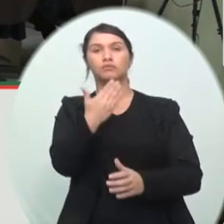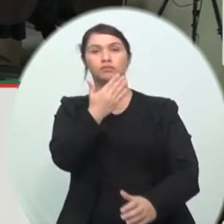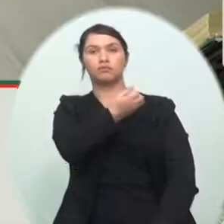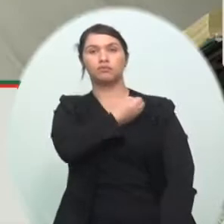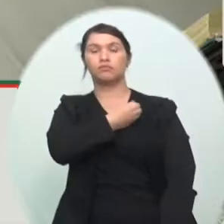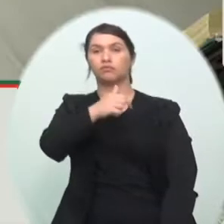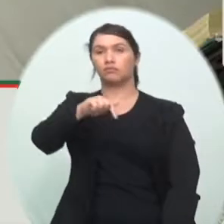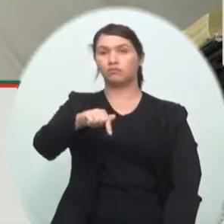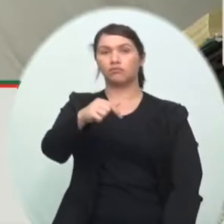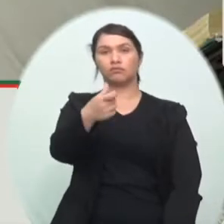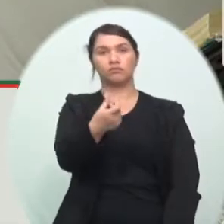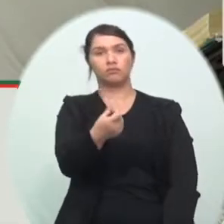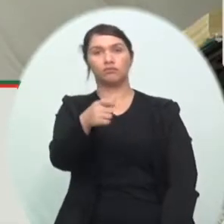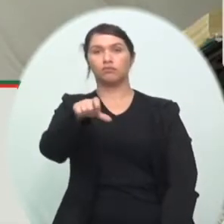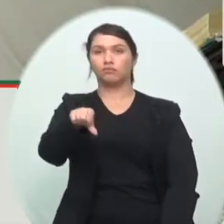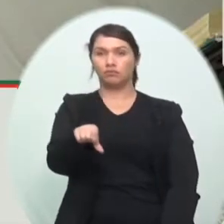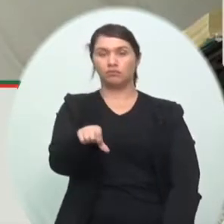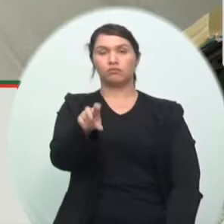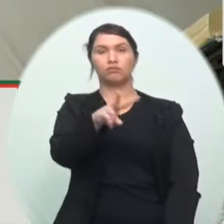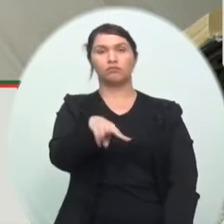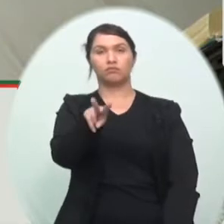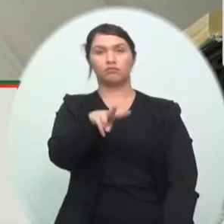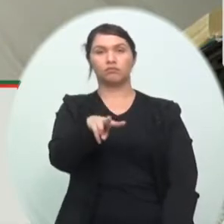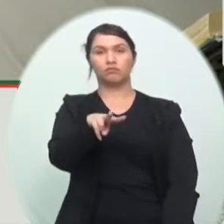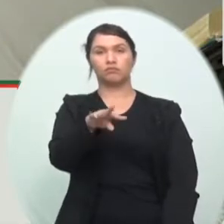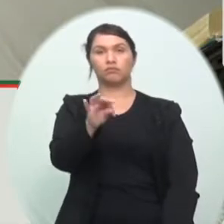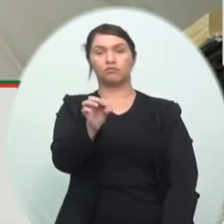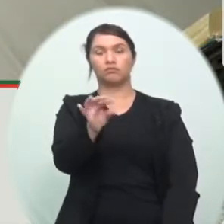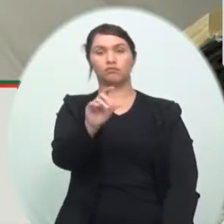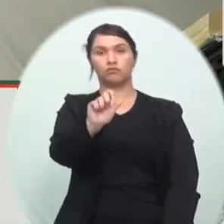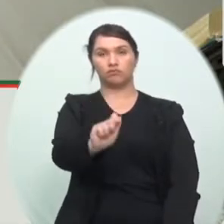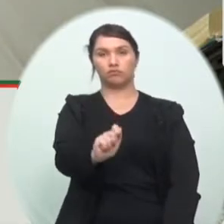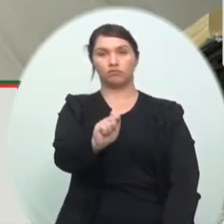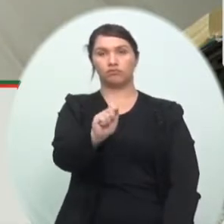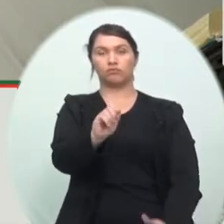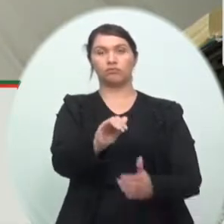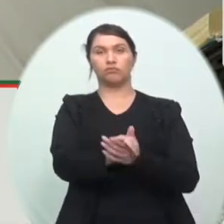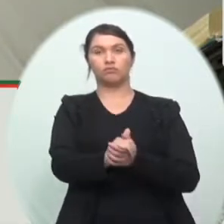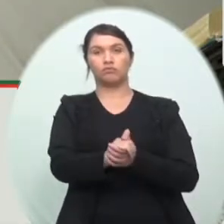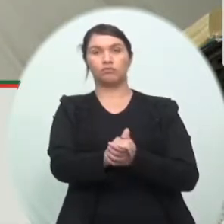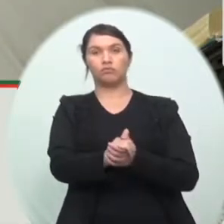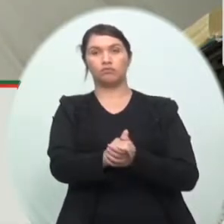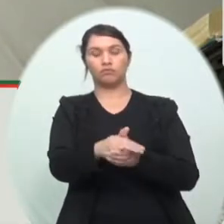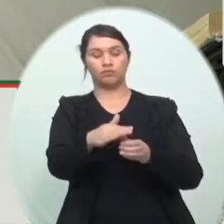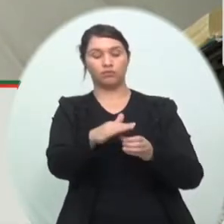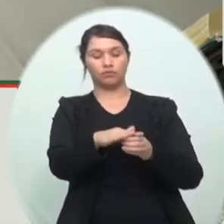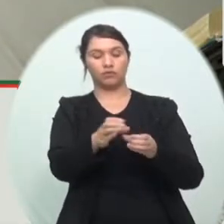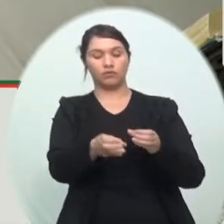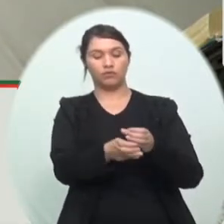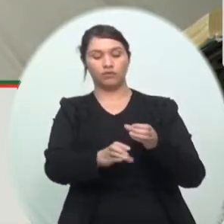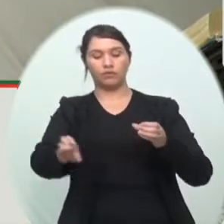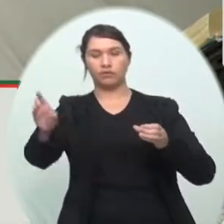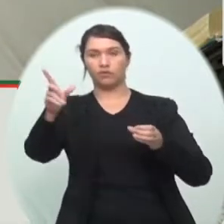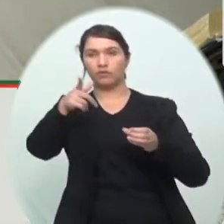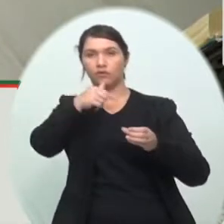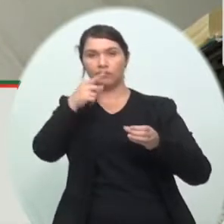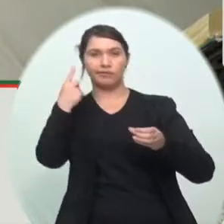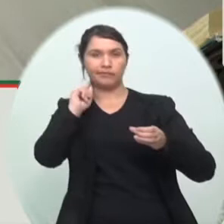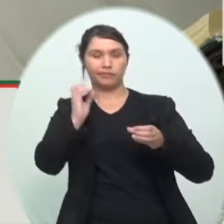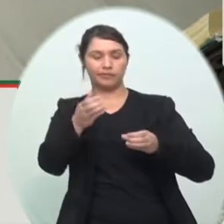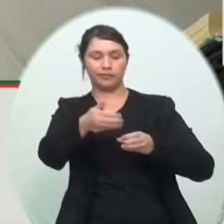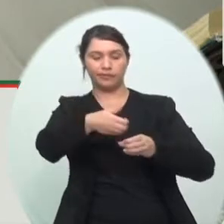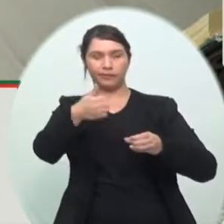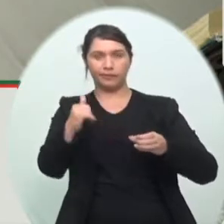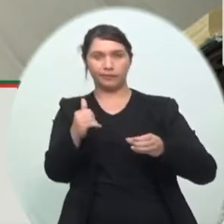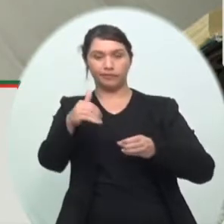número 779/18, autoria vereador Tita Belola, assunto limpeza das bocas de lobo localizadas no cruzamento